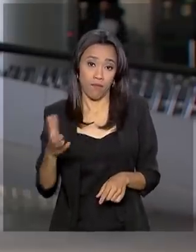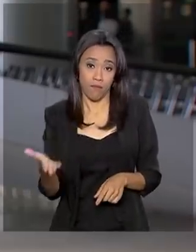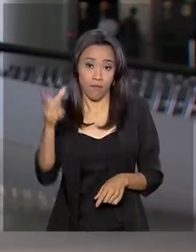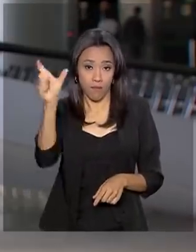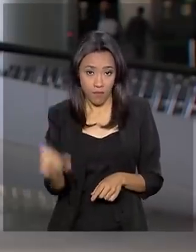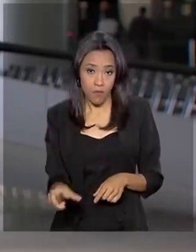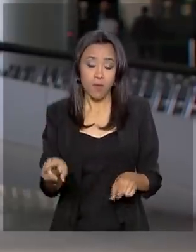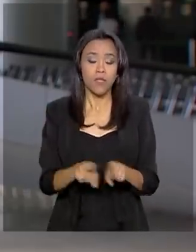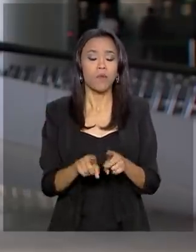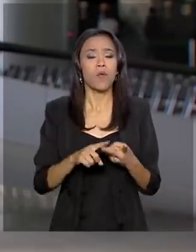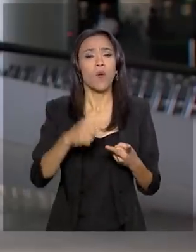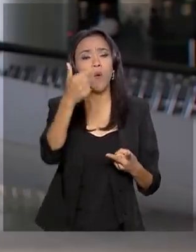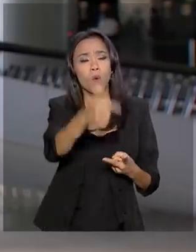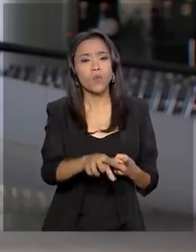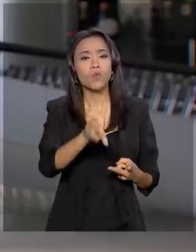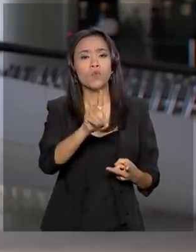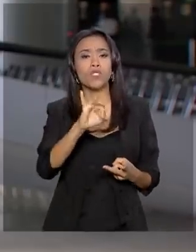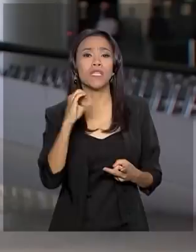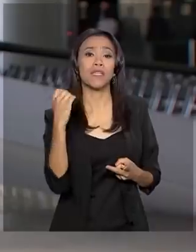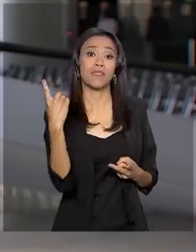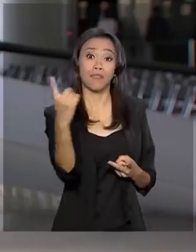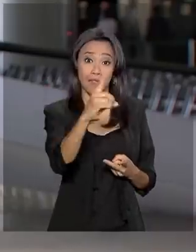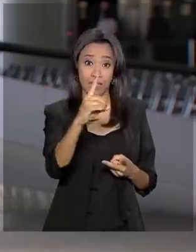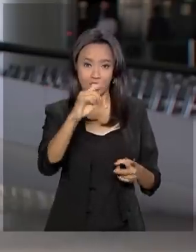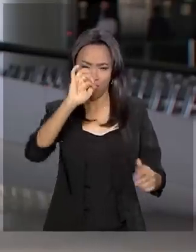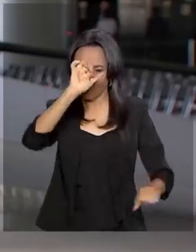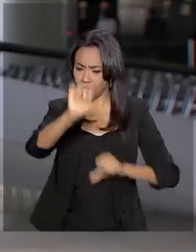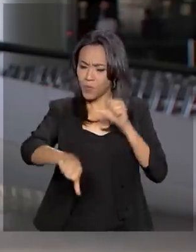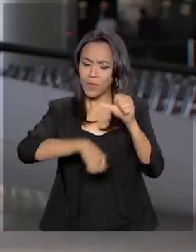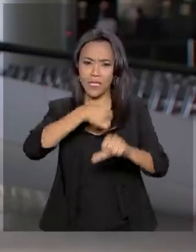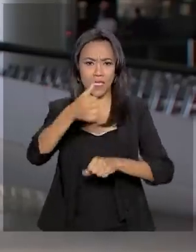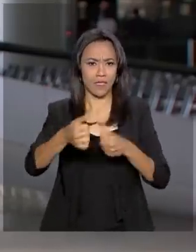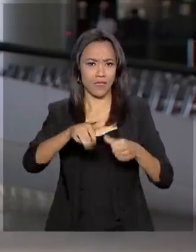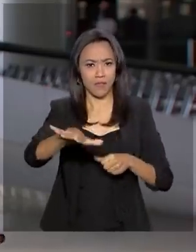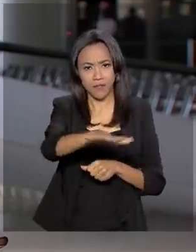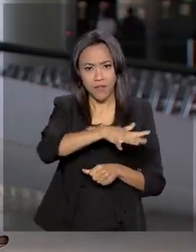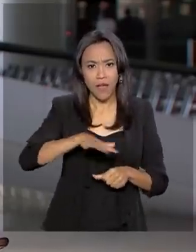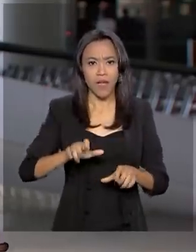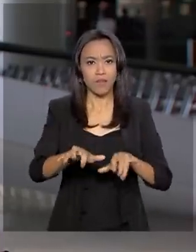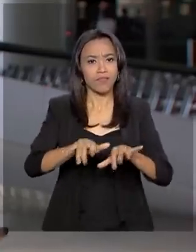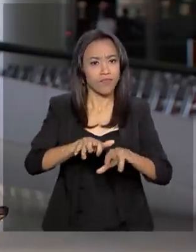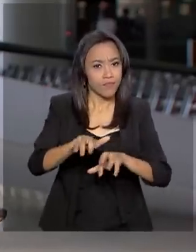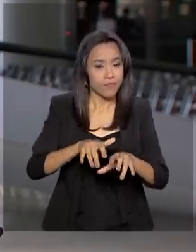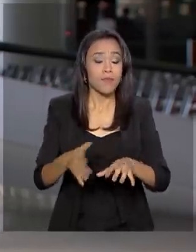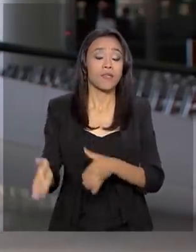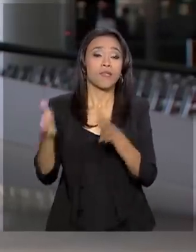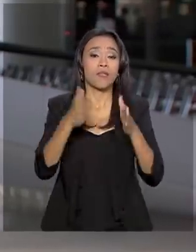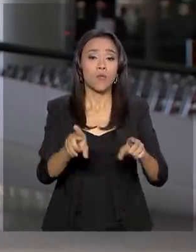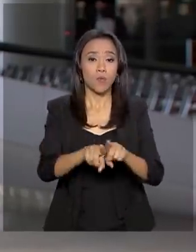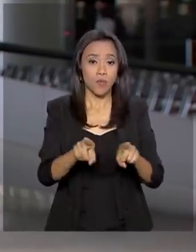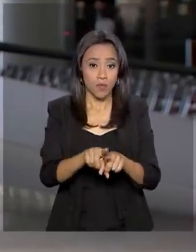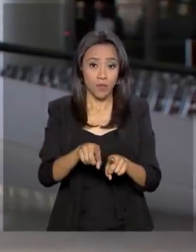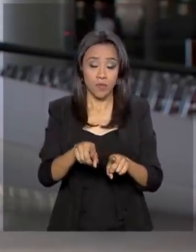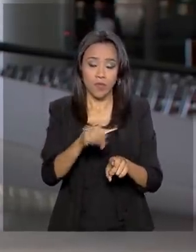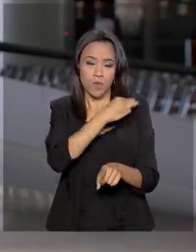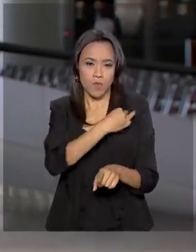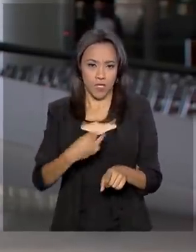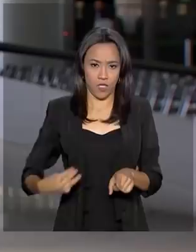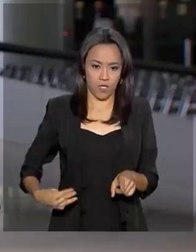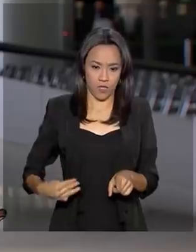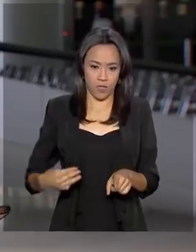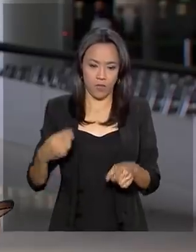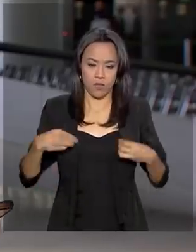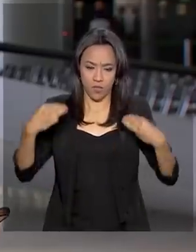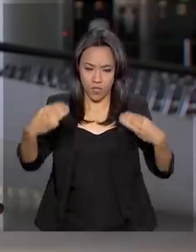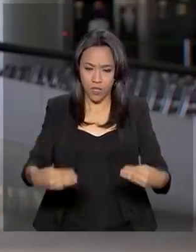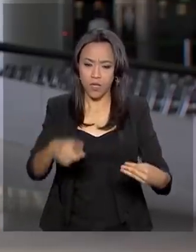D de Transformação Digital. Olha, sobre esse assunto, o Ministério da Infraestrutura desenvolveu uma meta, né, um